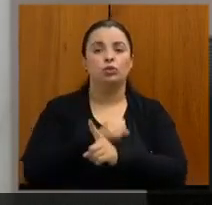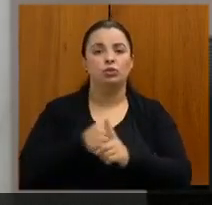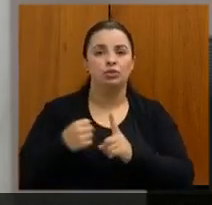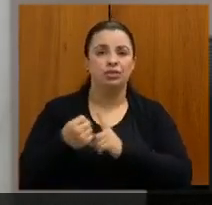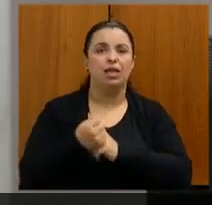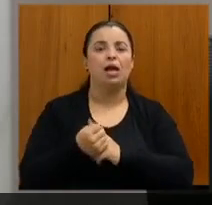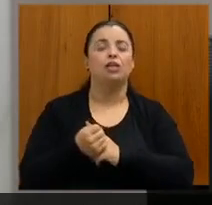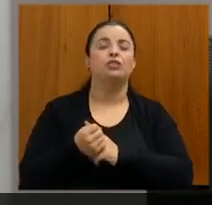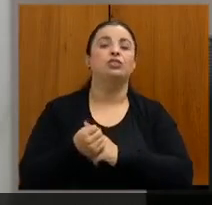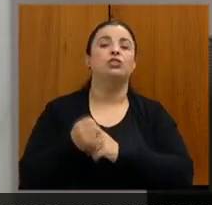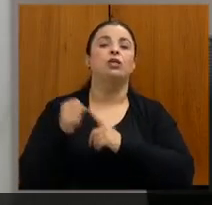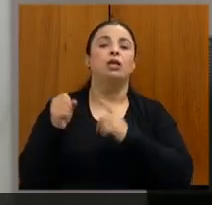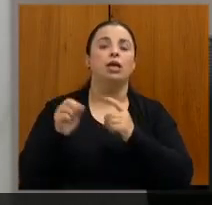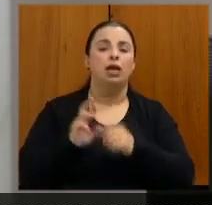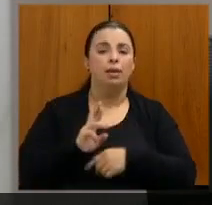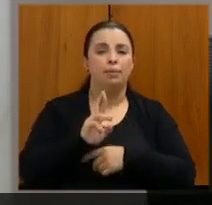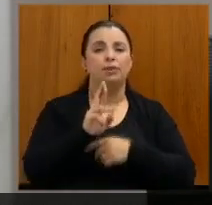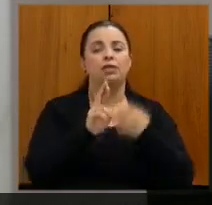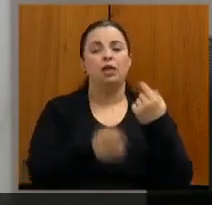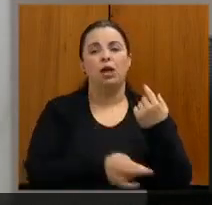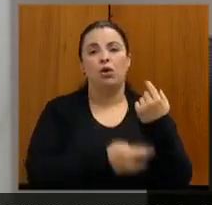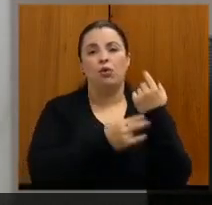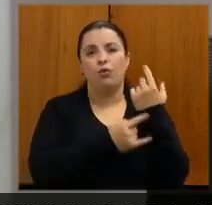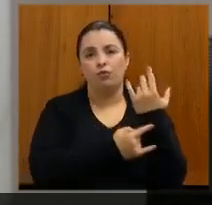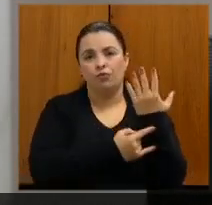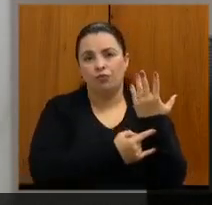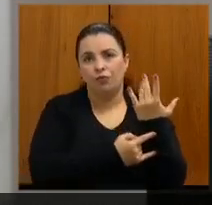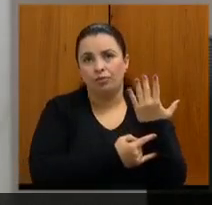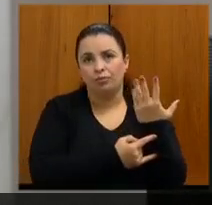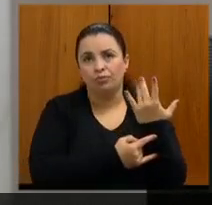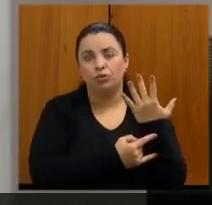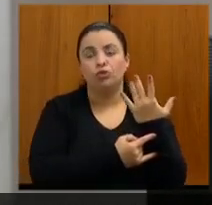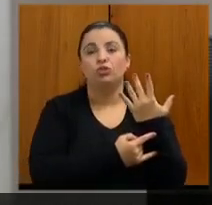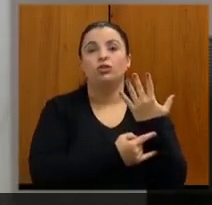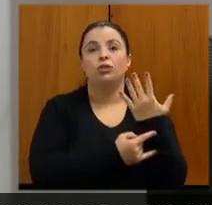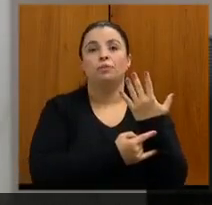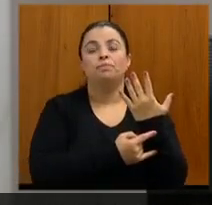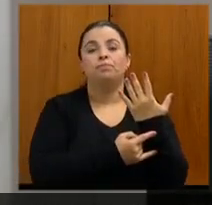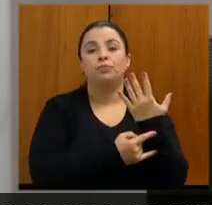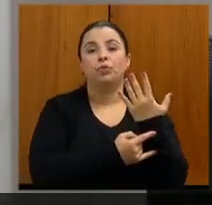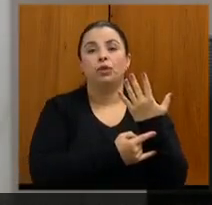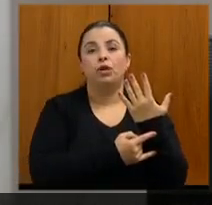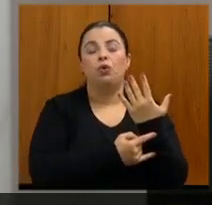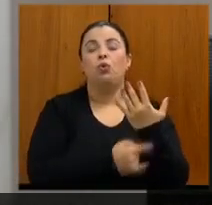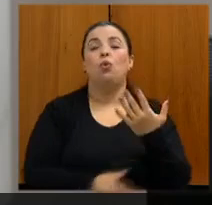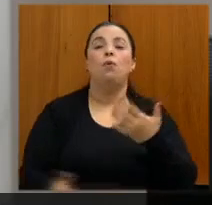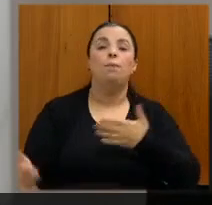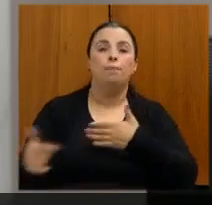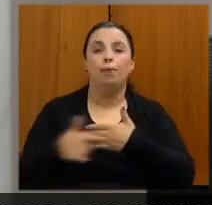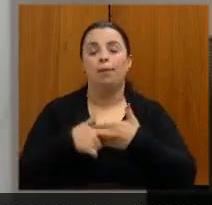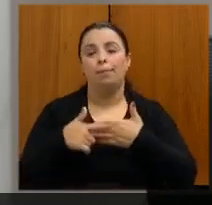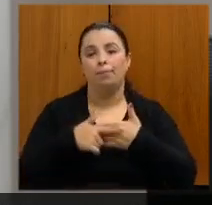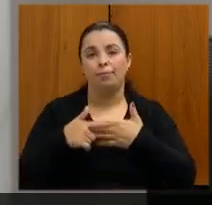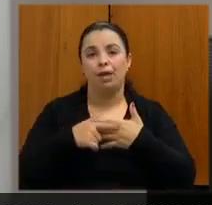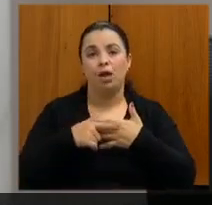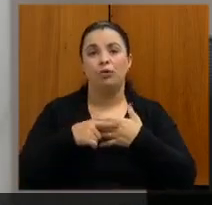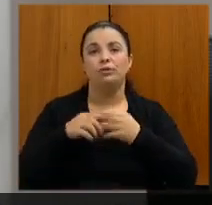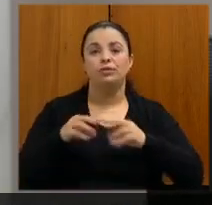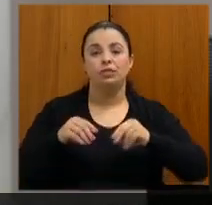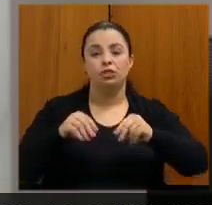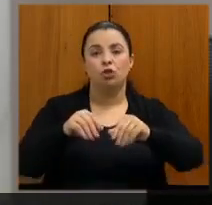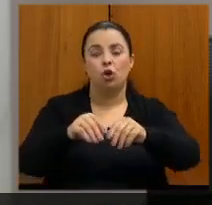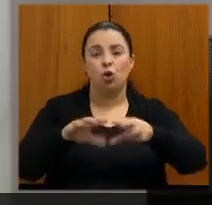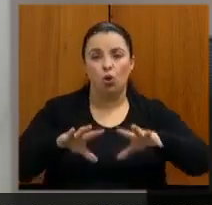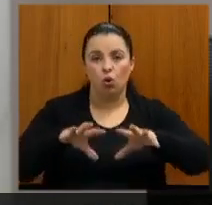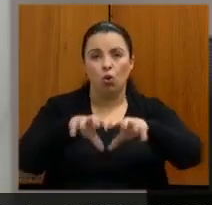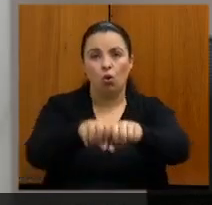nome da Universidade Federal de Minas Gerais o papel das ocupações urbanas nessa pandemia as ocupações